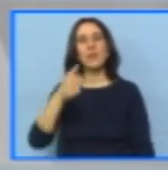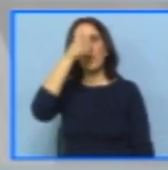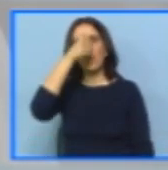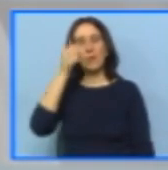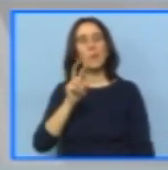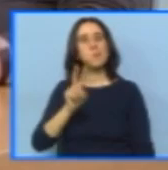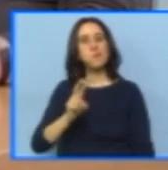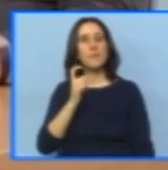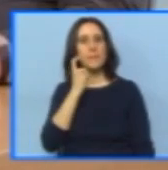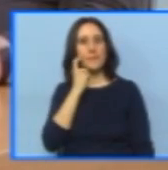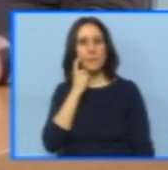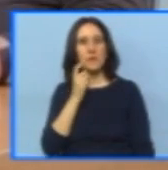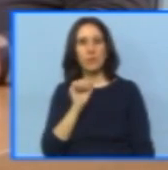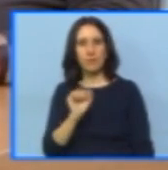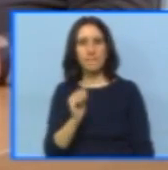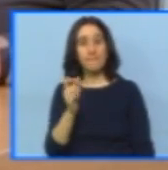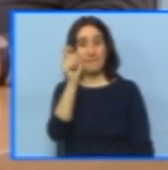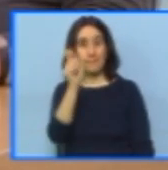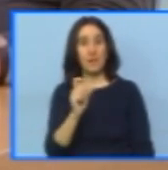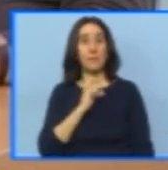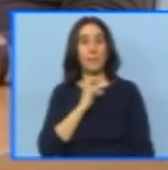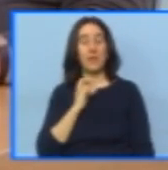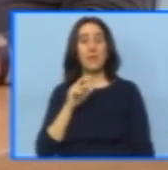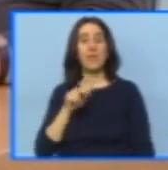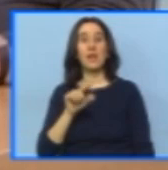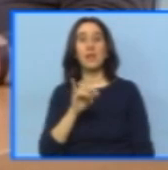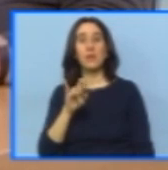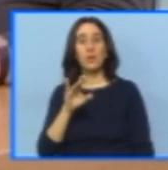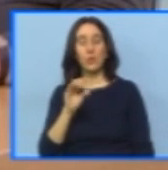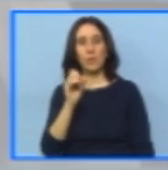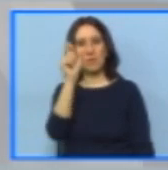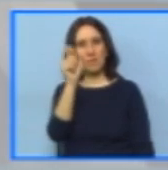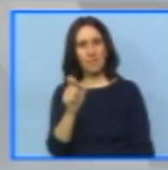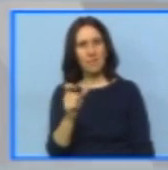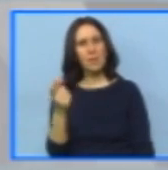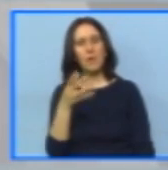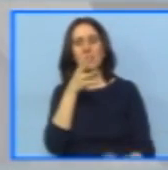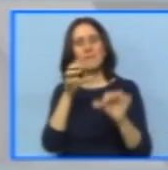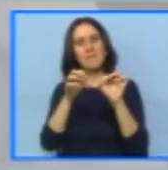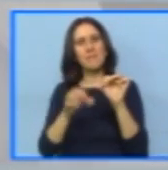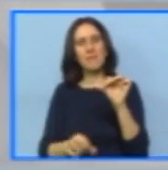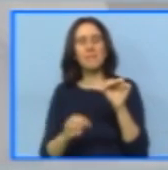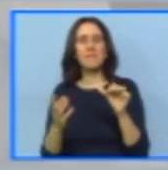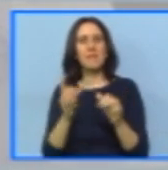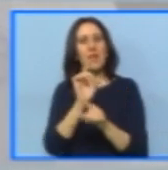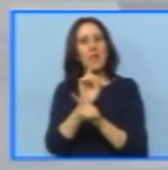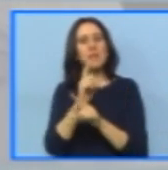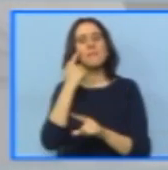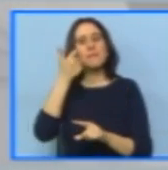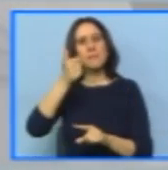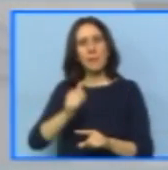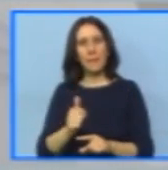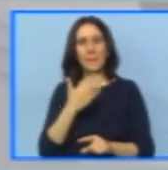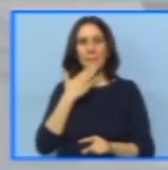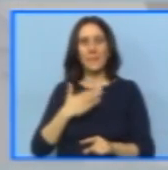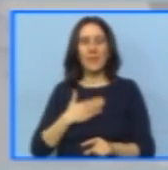a pedir-lhe, começamos por si, Padre Nélio, um enquadramento, se podemos falar de um pano de fundo que dê